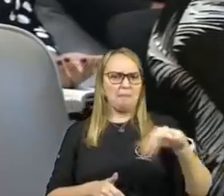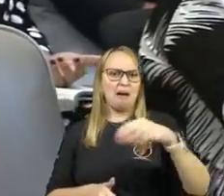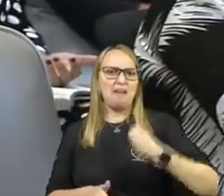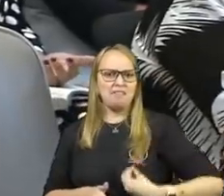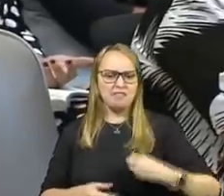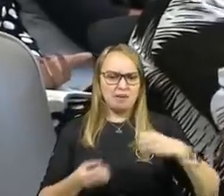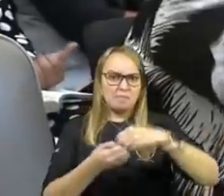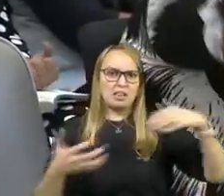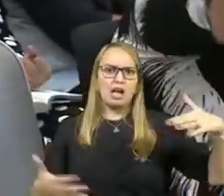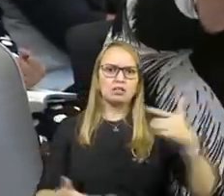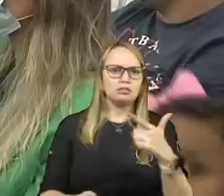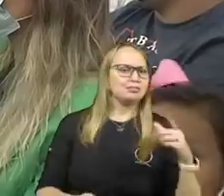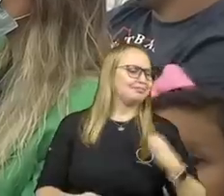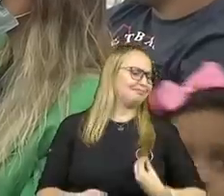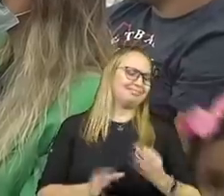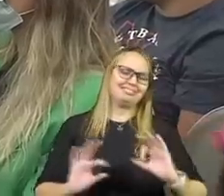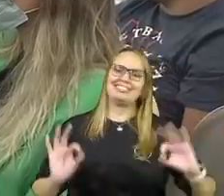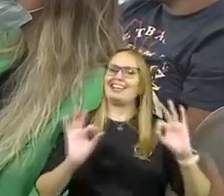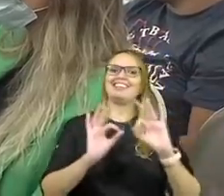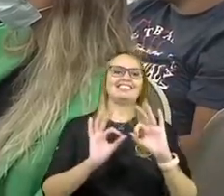passou.